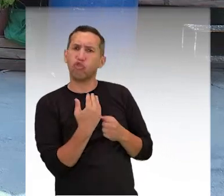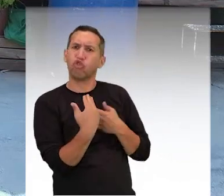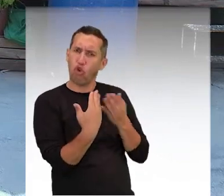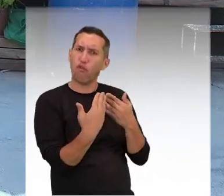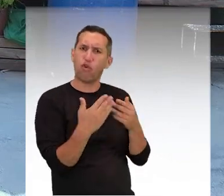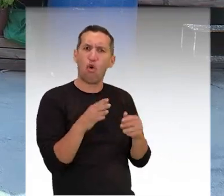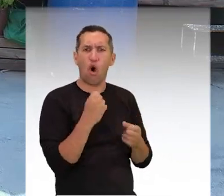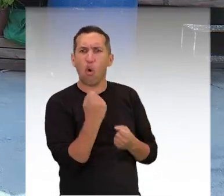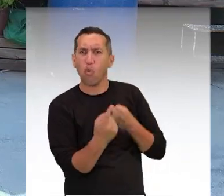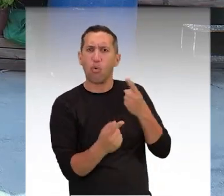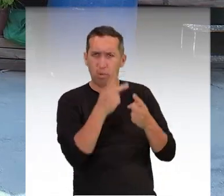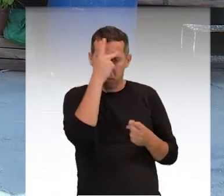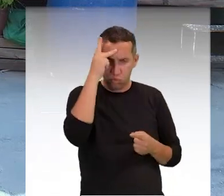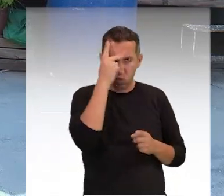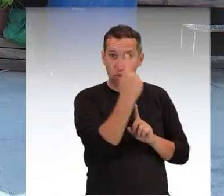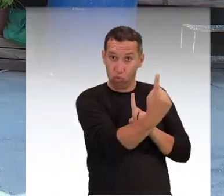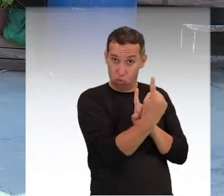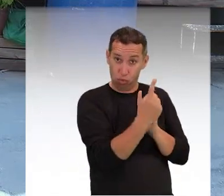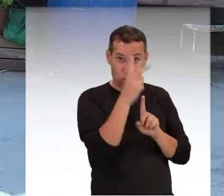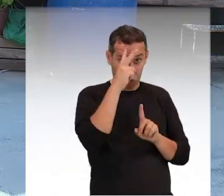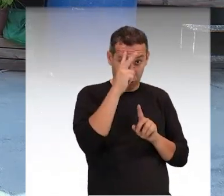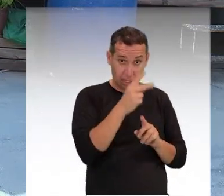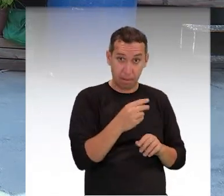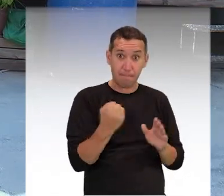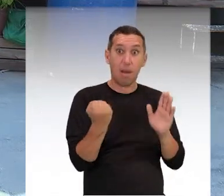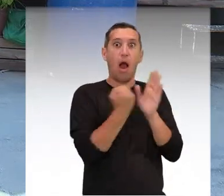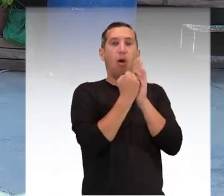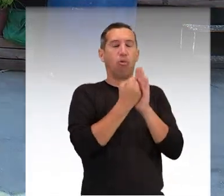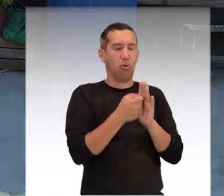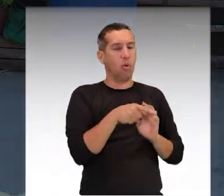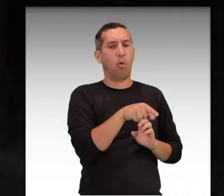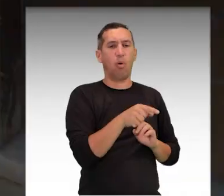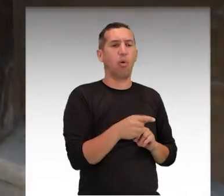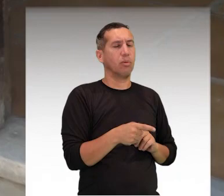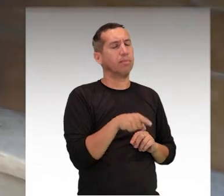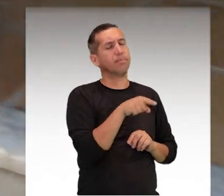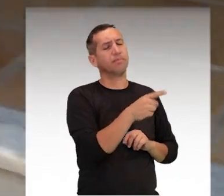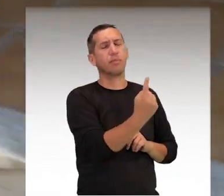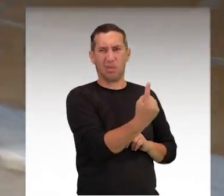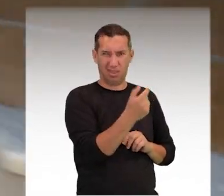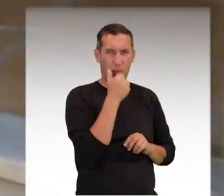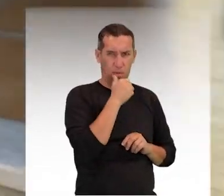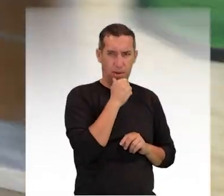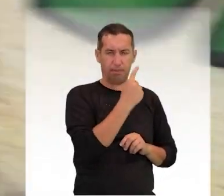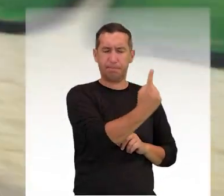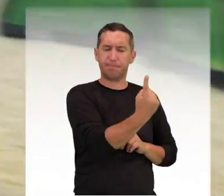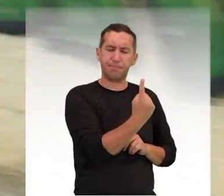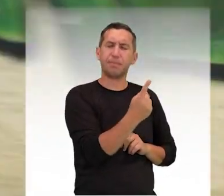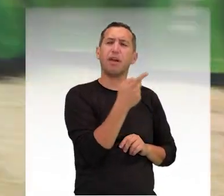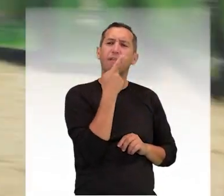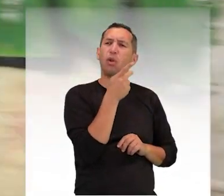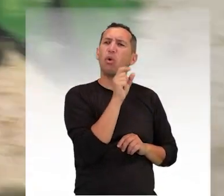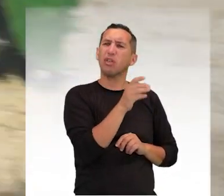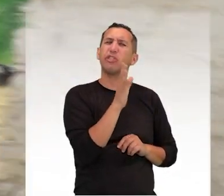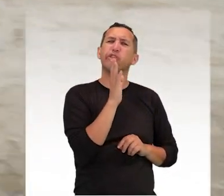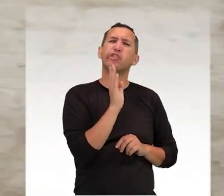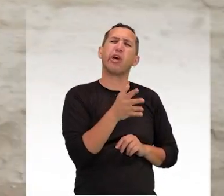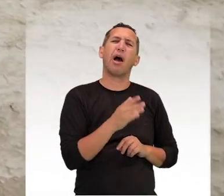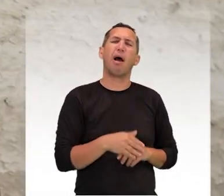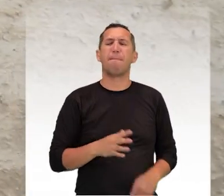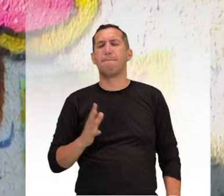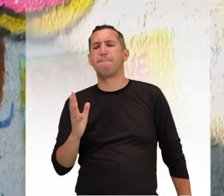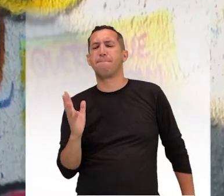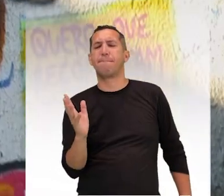e algumas das histórias que mais me marcaram foi uma moça que já tinha